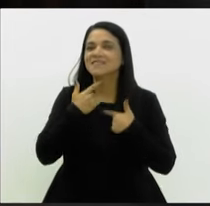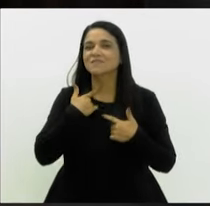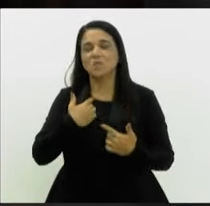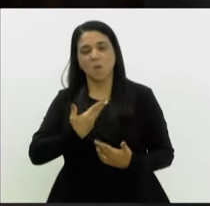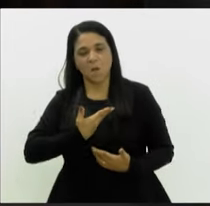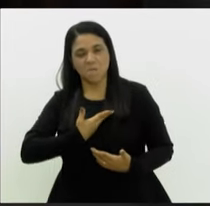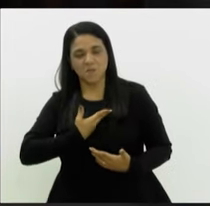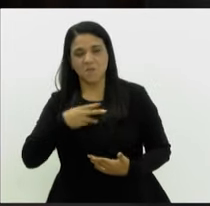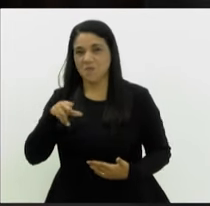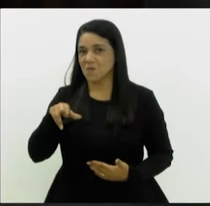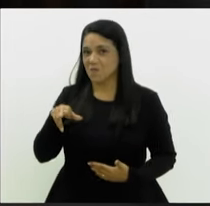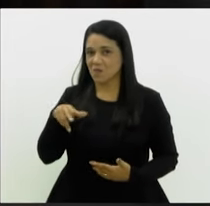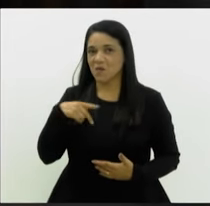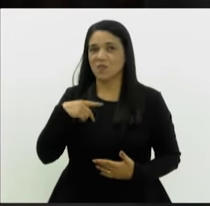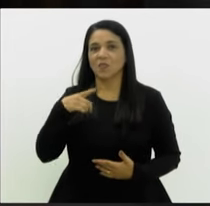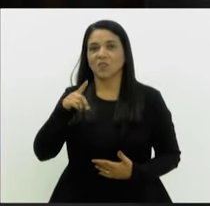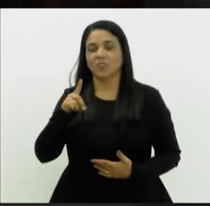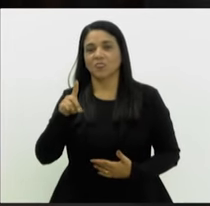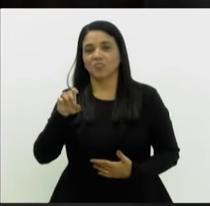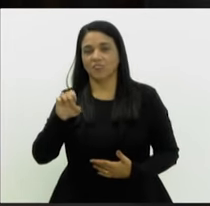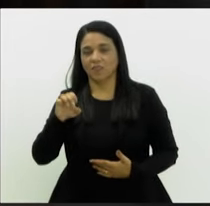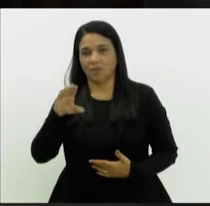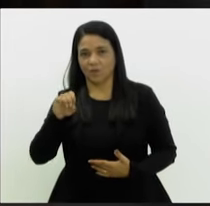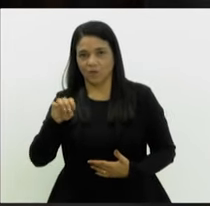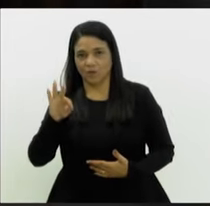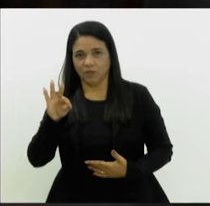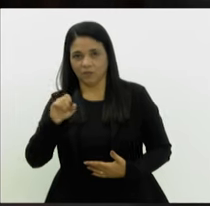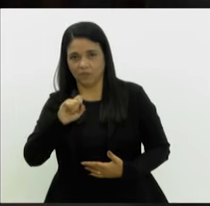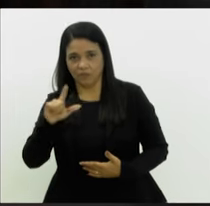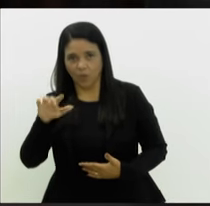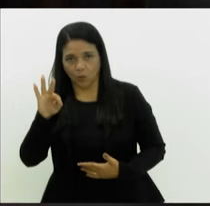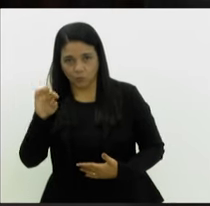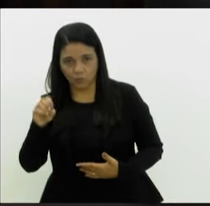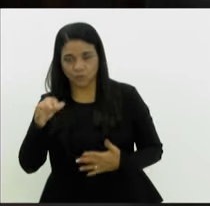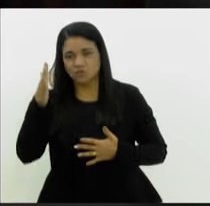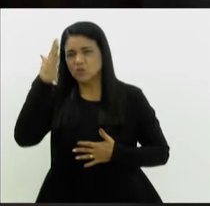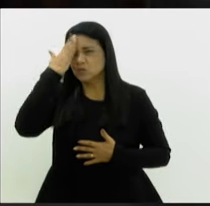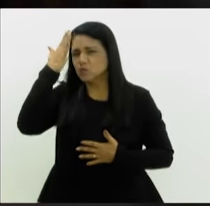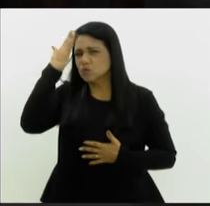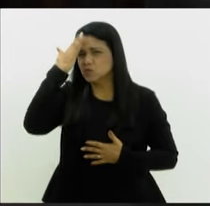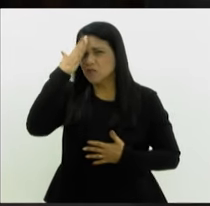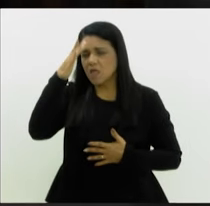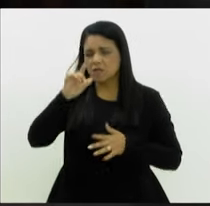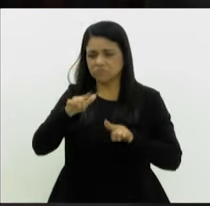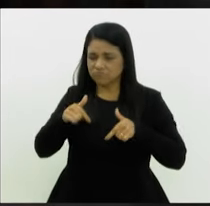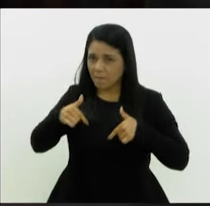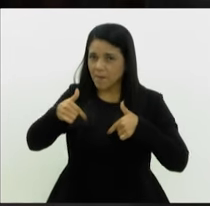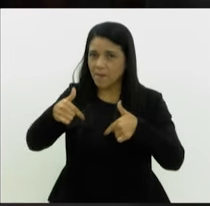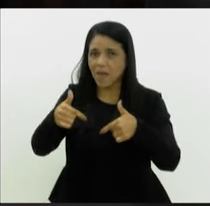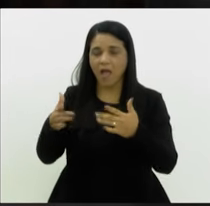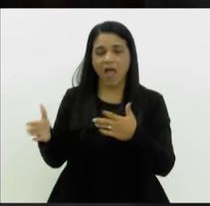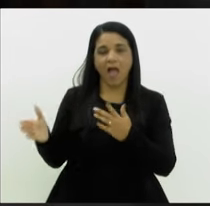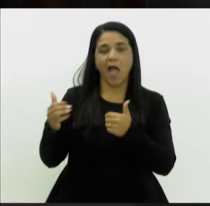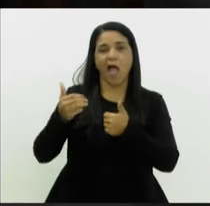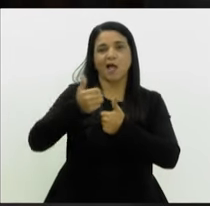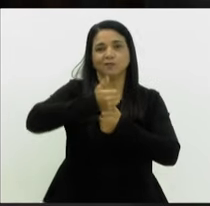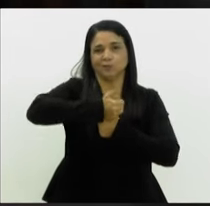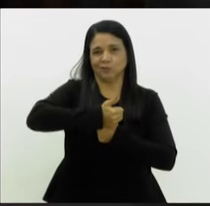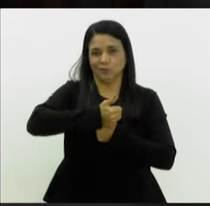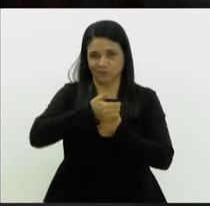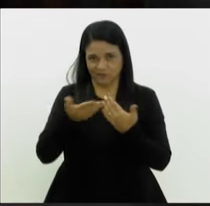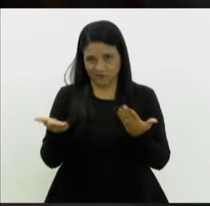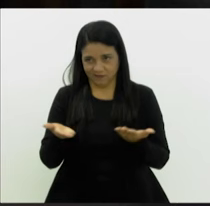do peito, doutor Deodato, muito sucesso na empreitada que Vossa Excelência vai assumir. Sinta-se acolhido aqui,